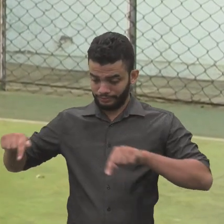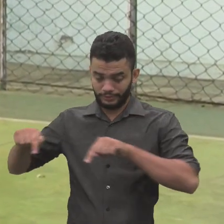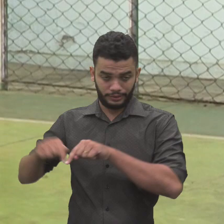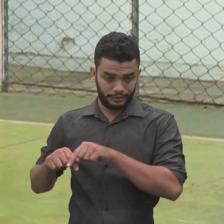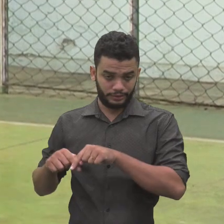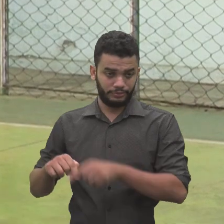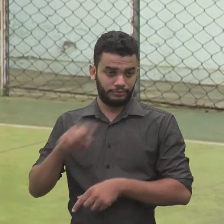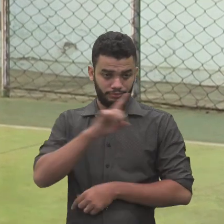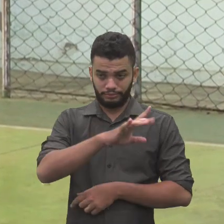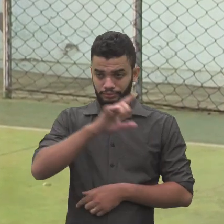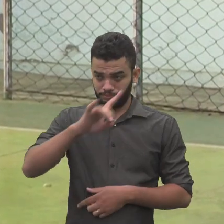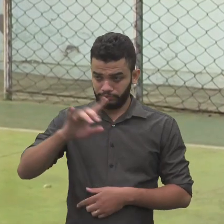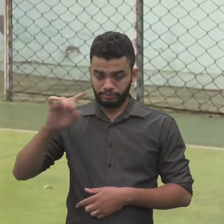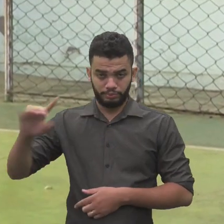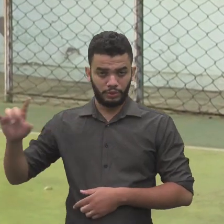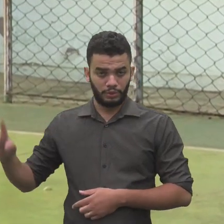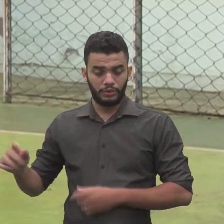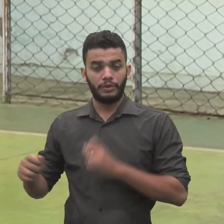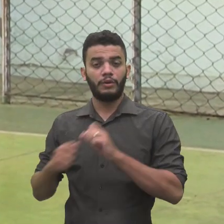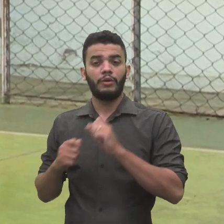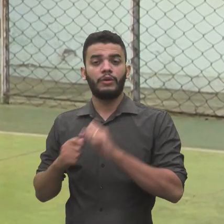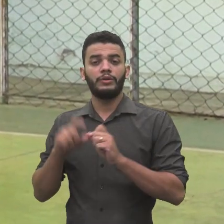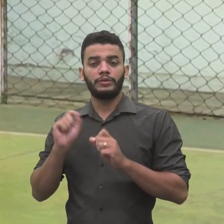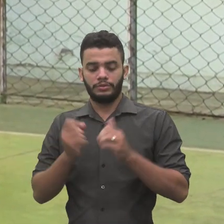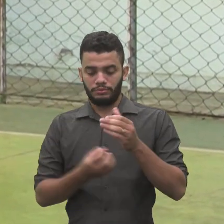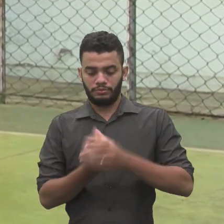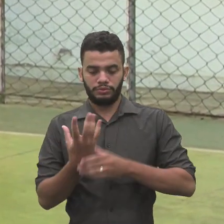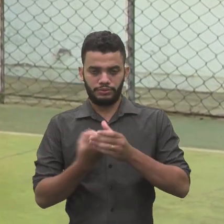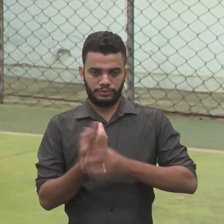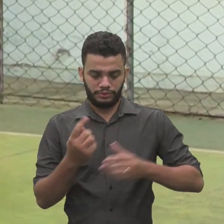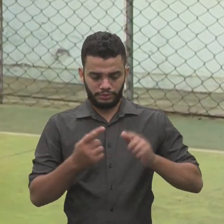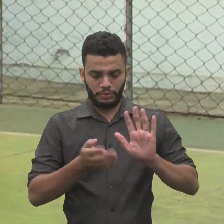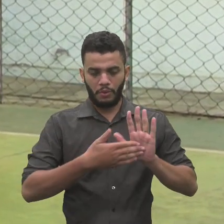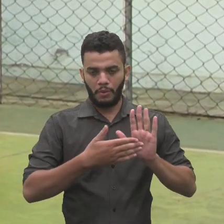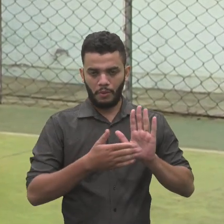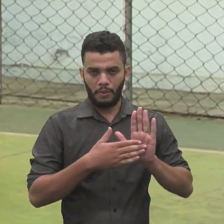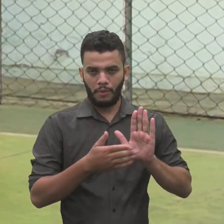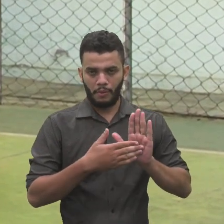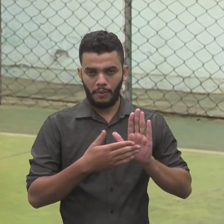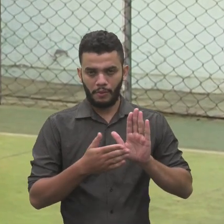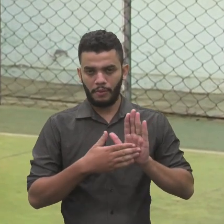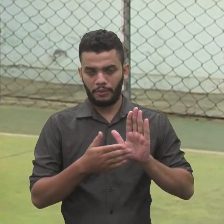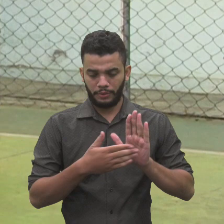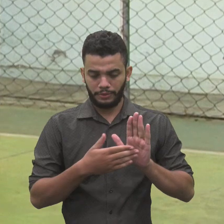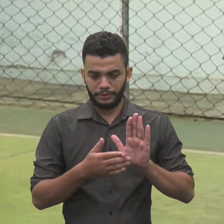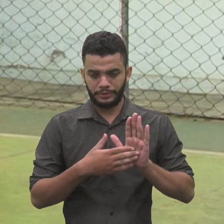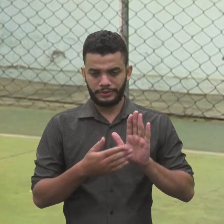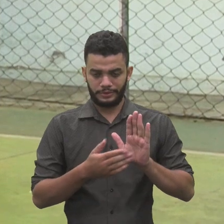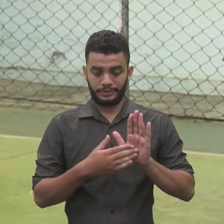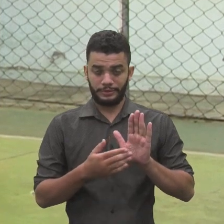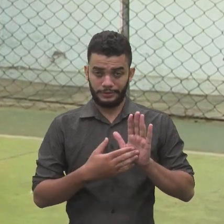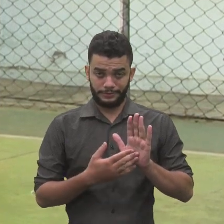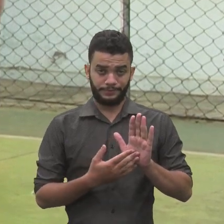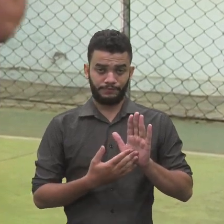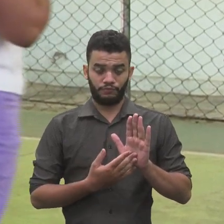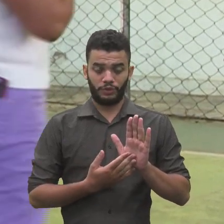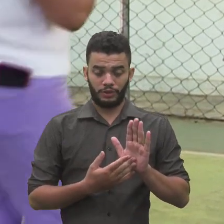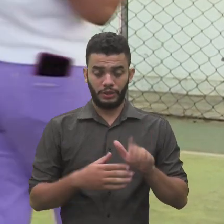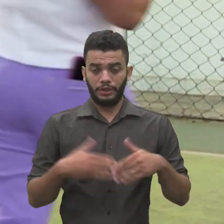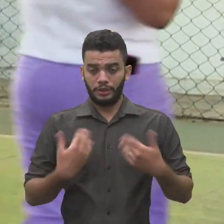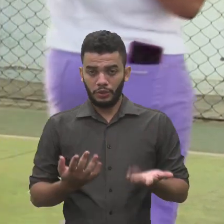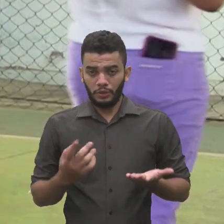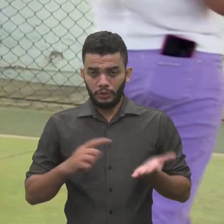didático. Esse projeto que nós vamos mostrar para vocês aqui é o nosso projeto maior. E essas peças